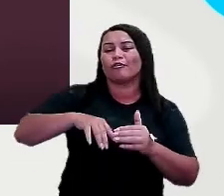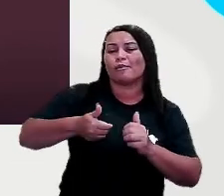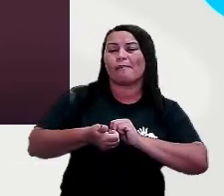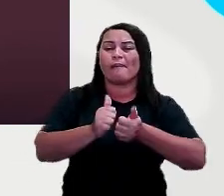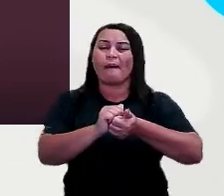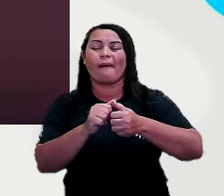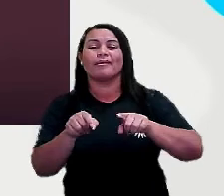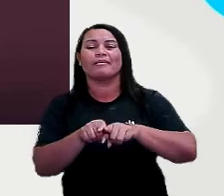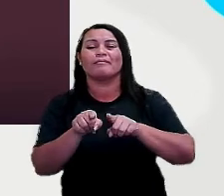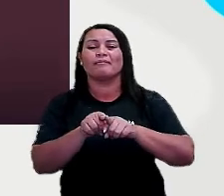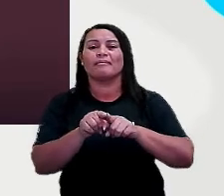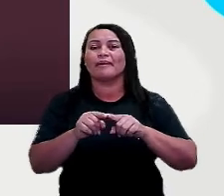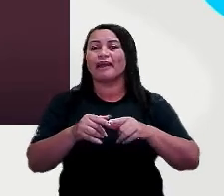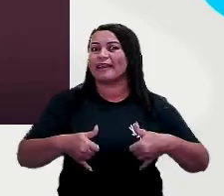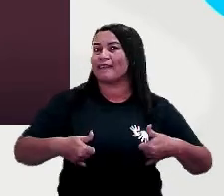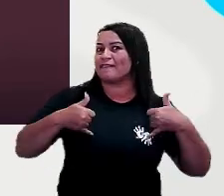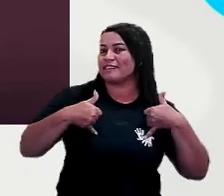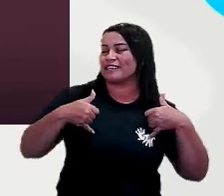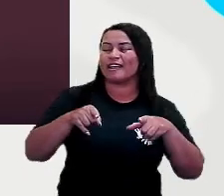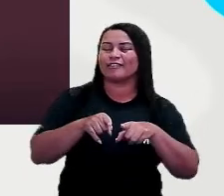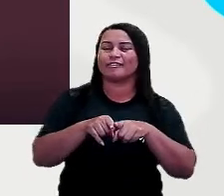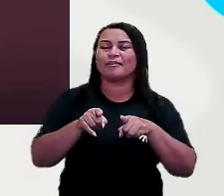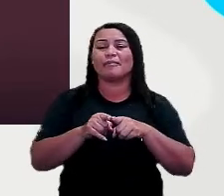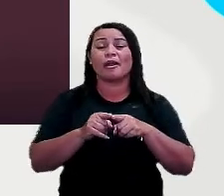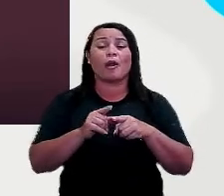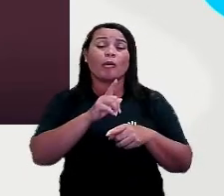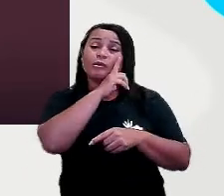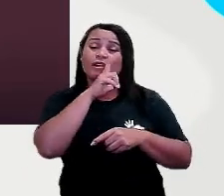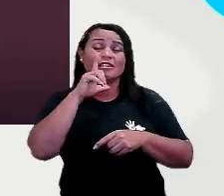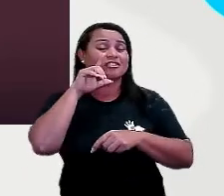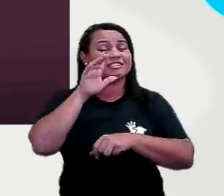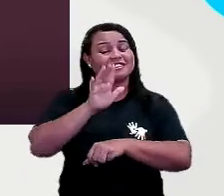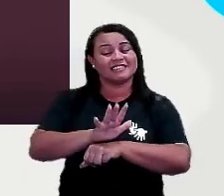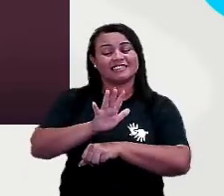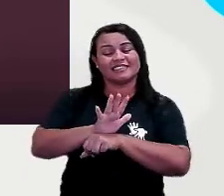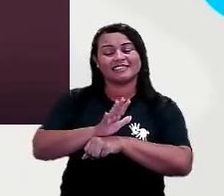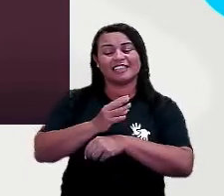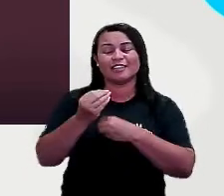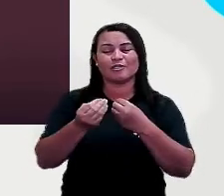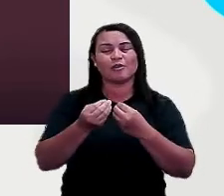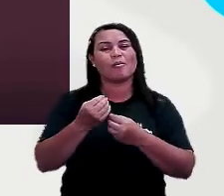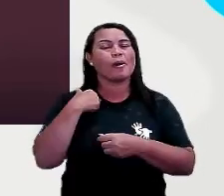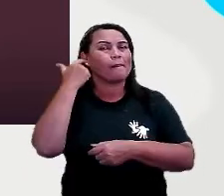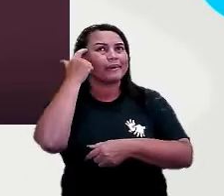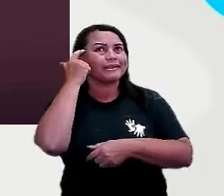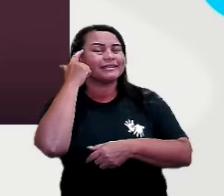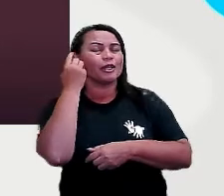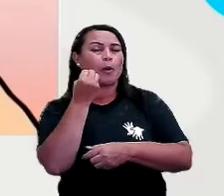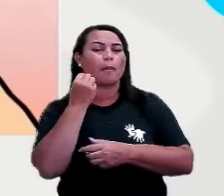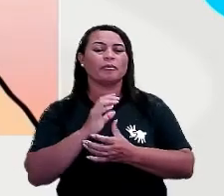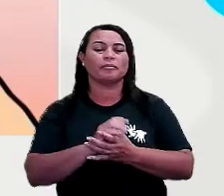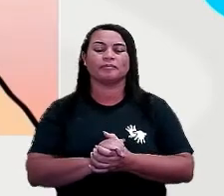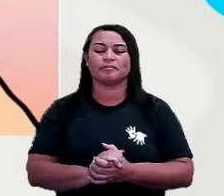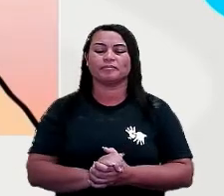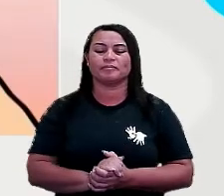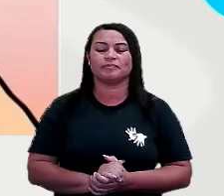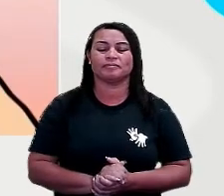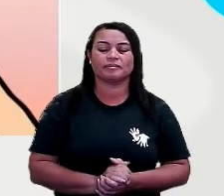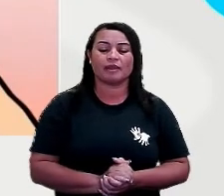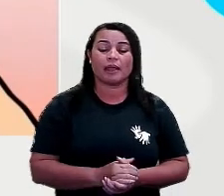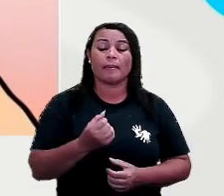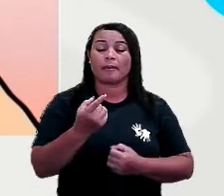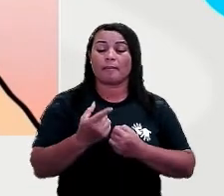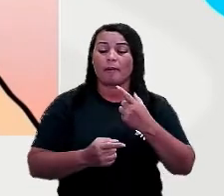em aniversário ou até mesmo no lanche da tarde. Cheguei à seguinte conclusão: